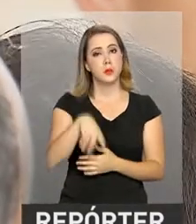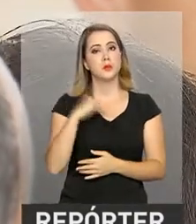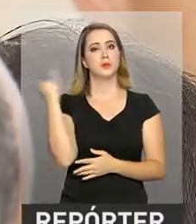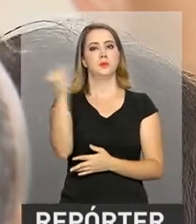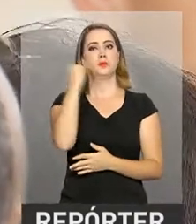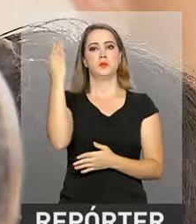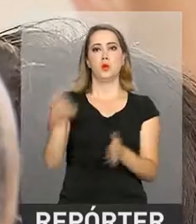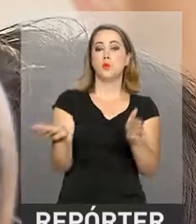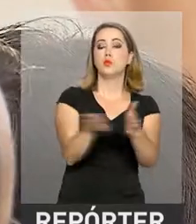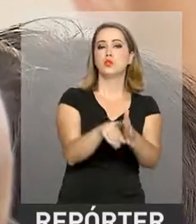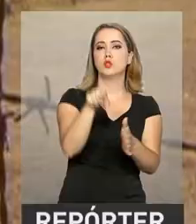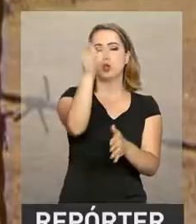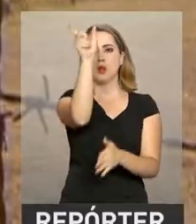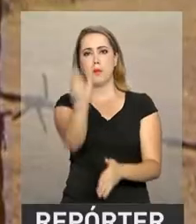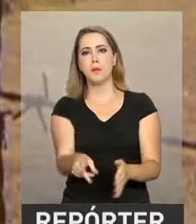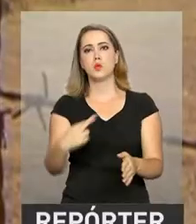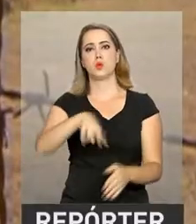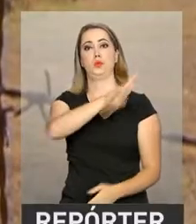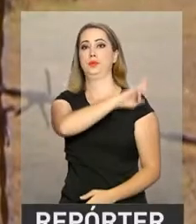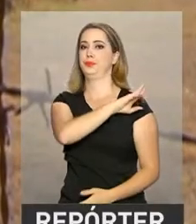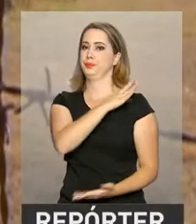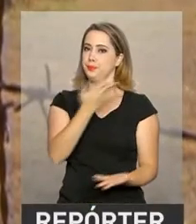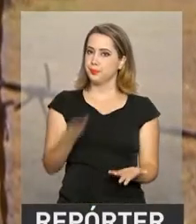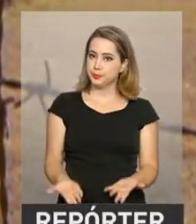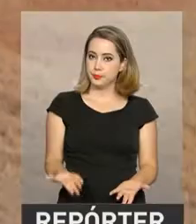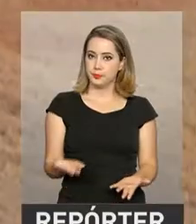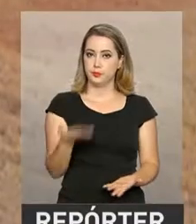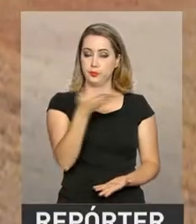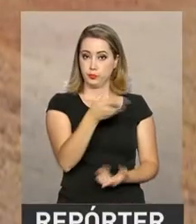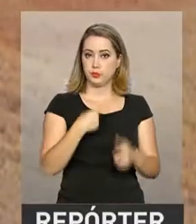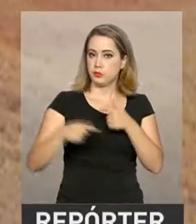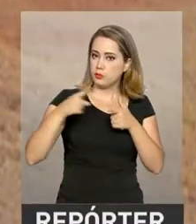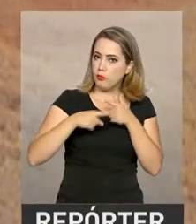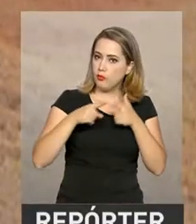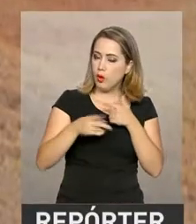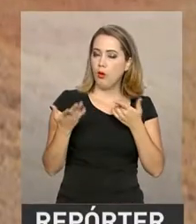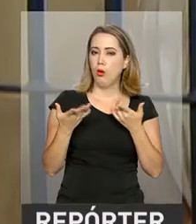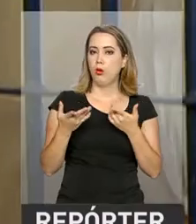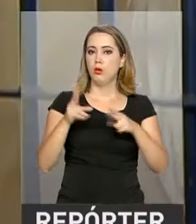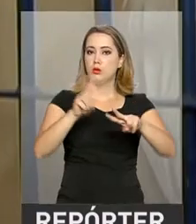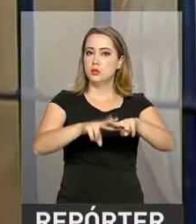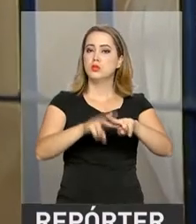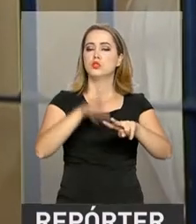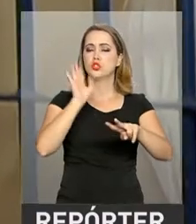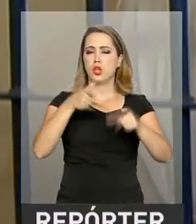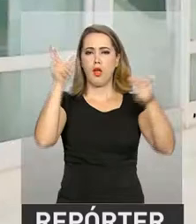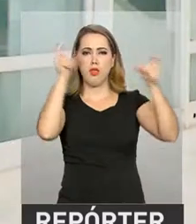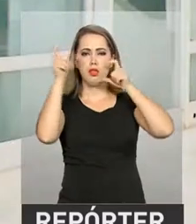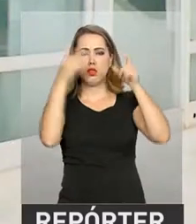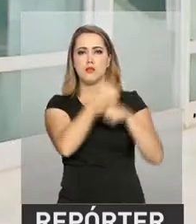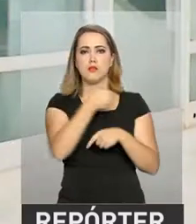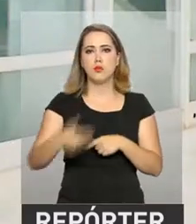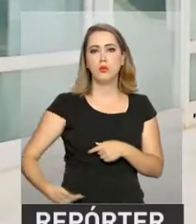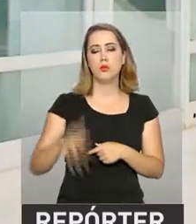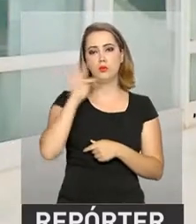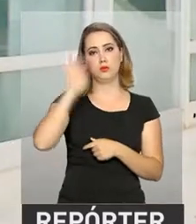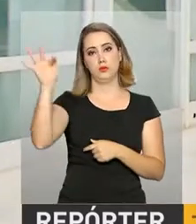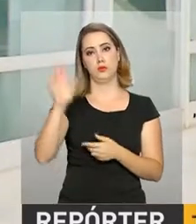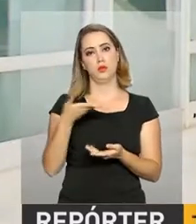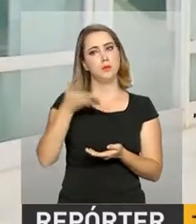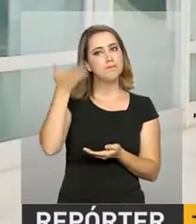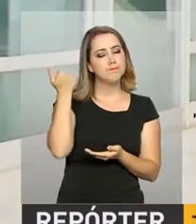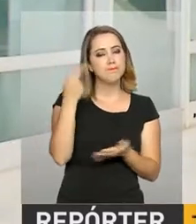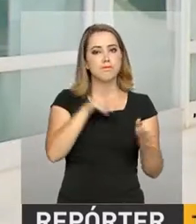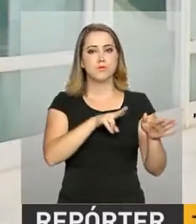chegar a quem tem responsabilidade a situação dos presídios no país tem ganhado a atenção do governo federal da última semana de